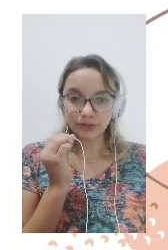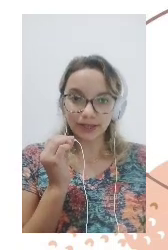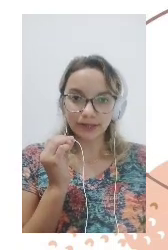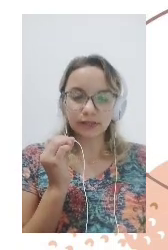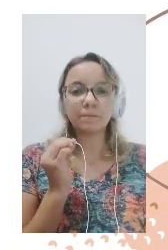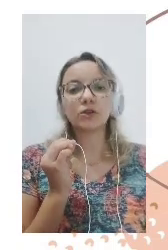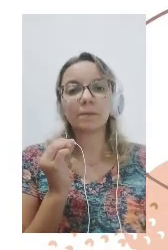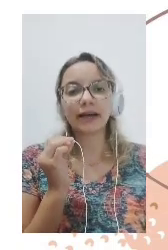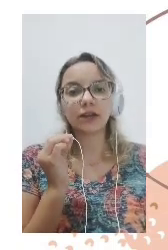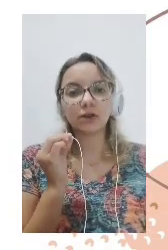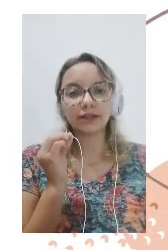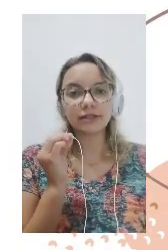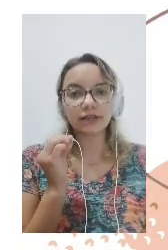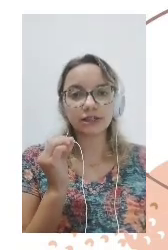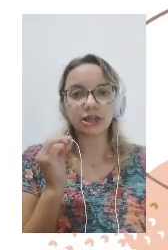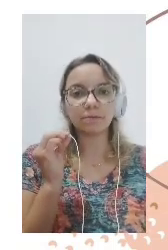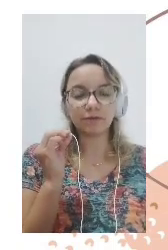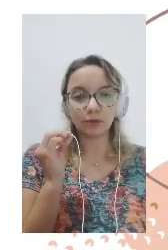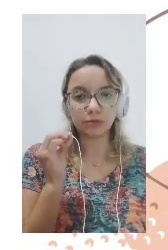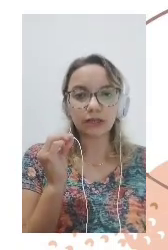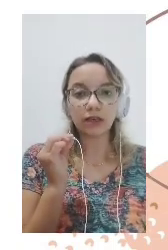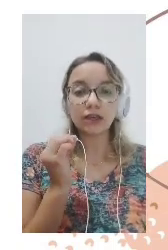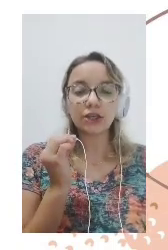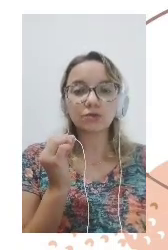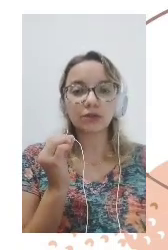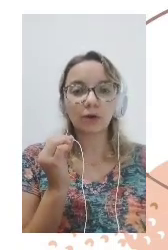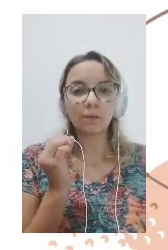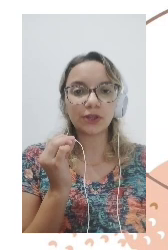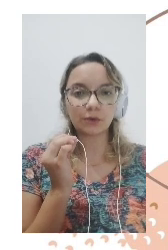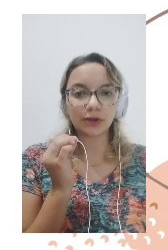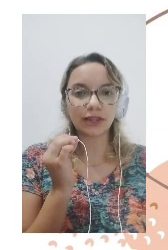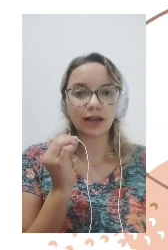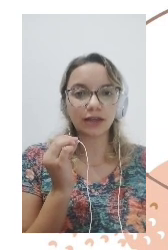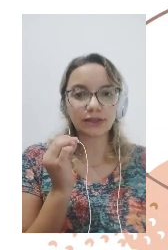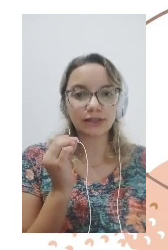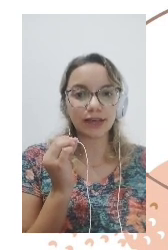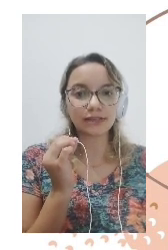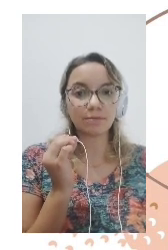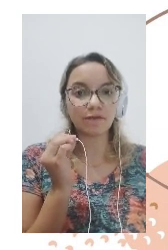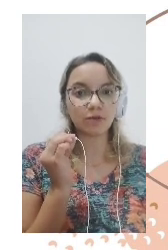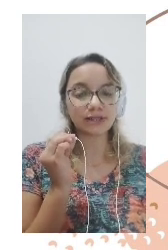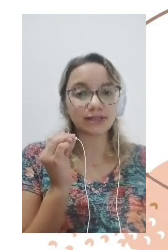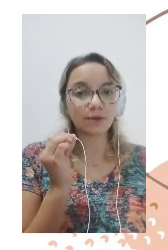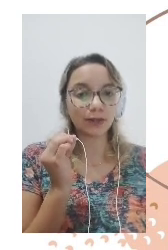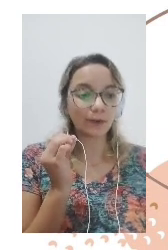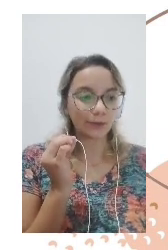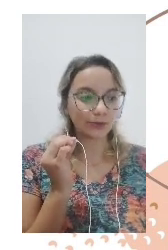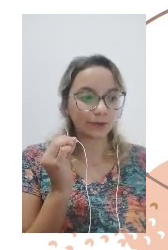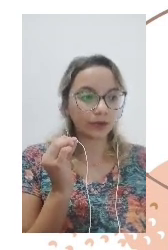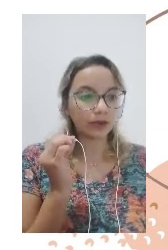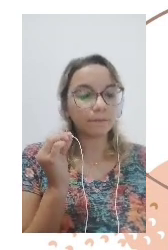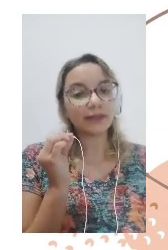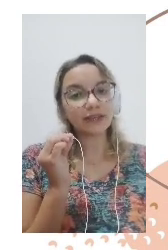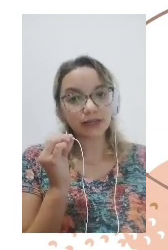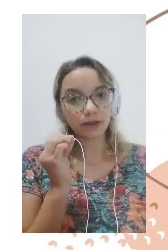Tudo bom com vocês? Meu nome é Carolina Seixas Lima Fiuza e sou a atual monitora da CCS MEV